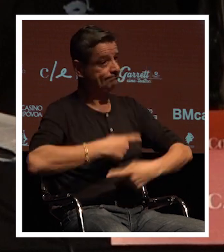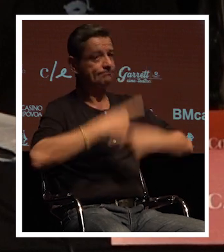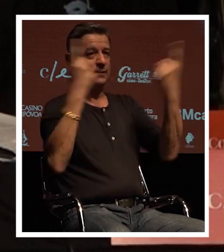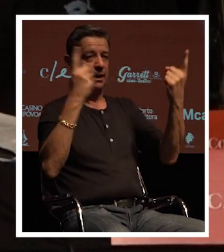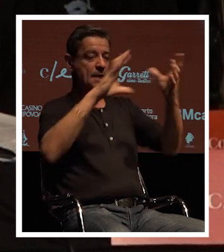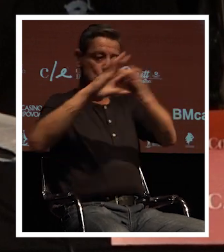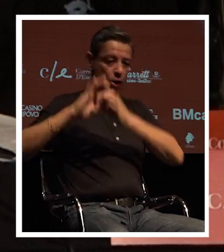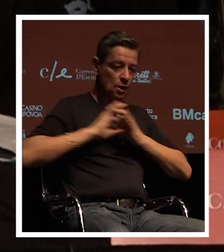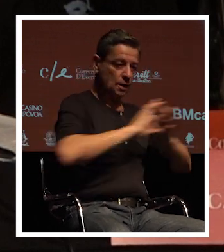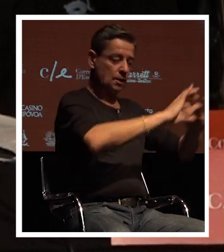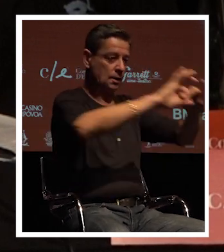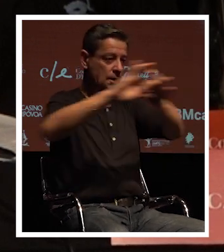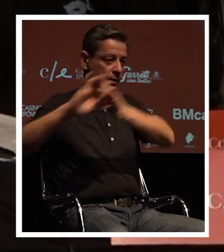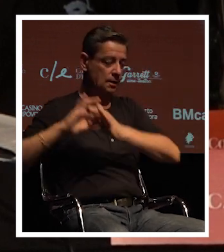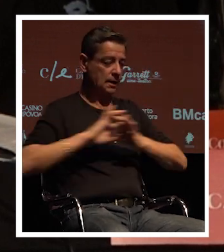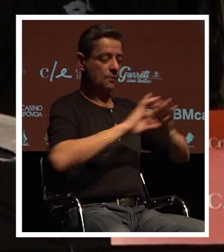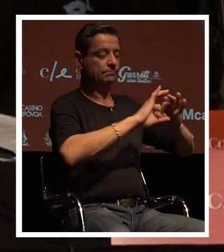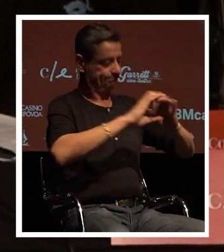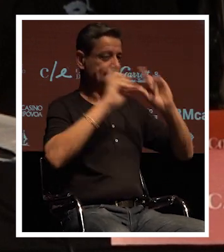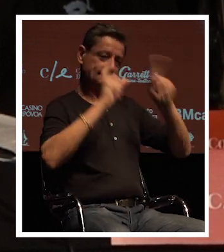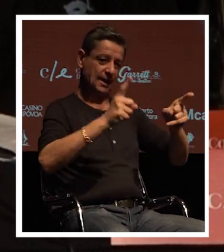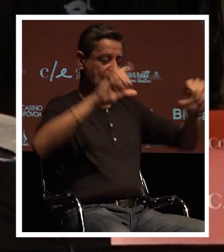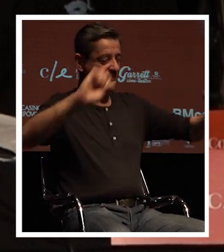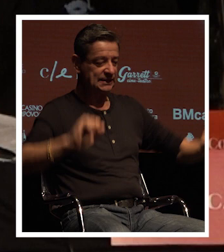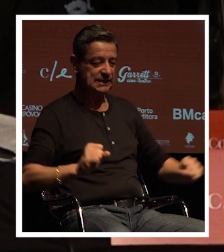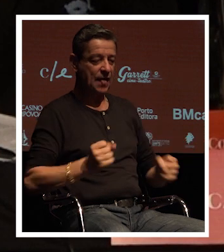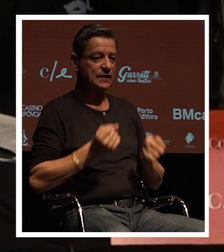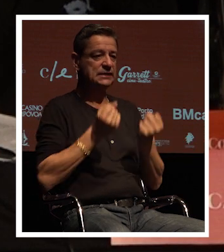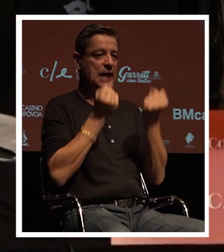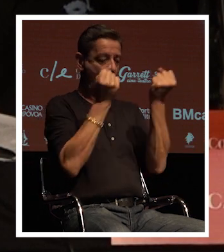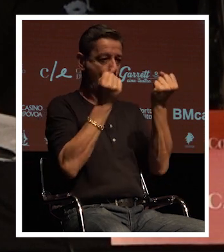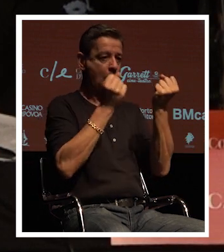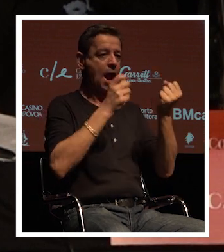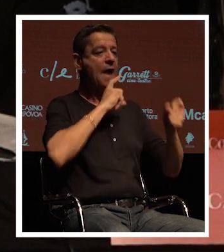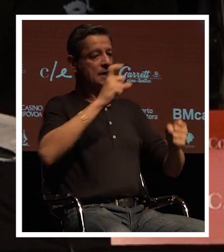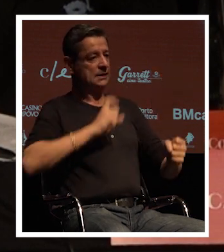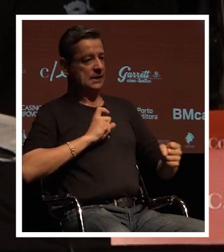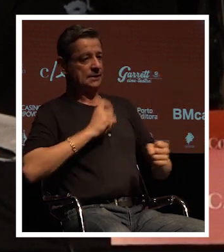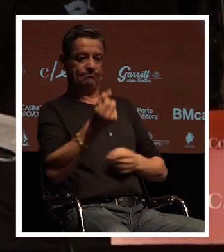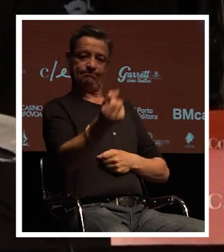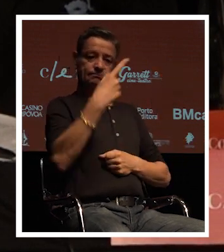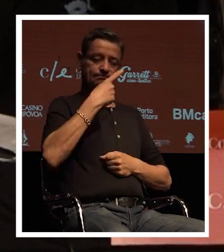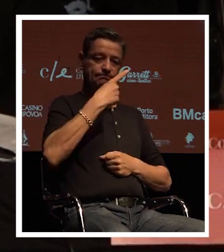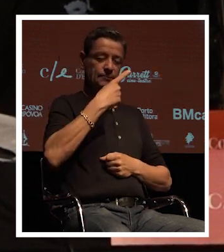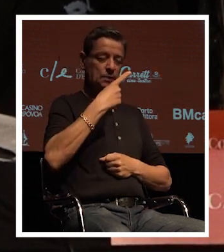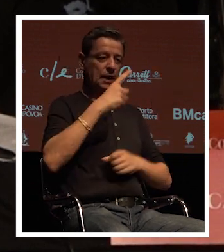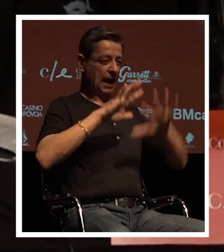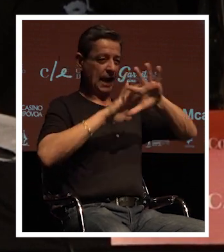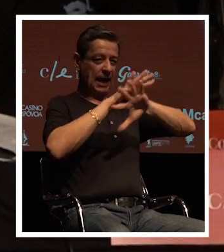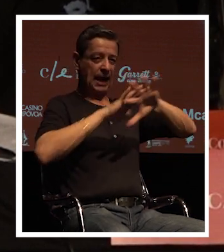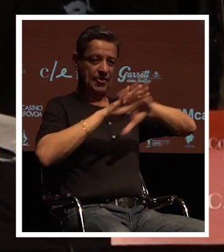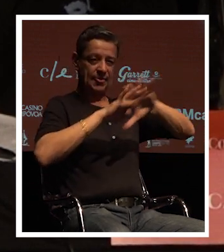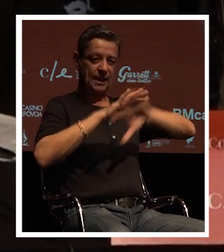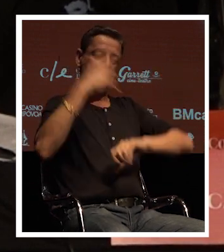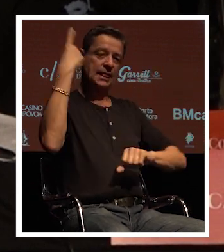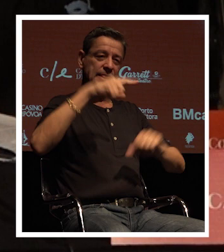das correntes chama-se tríptico da salvação Recebi uma mensagem a avisar que o meu poste fora retirado da rede por